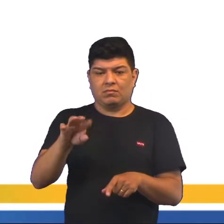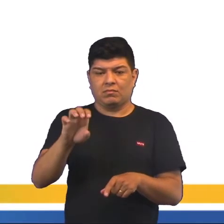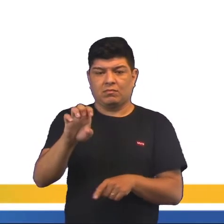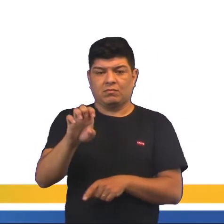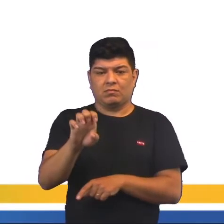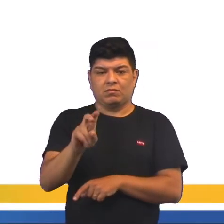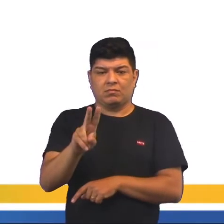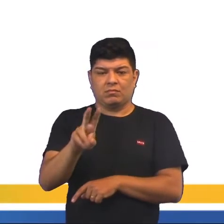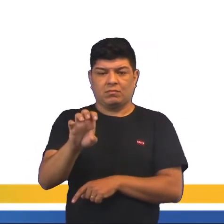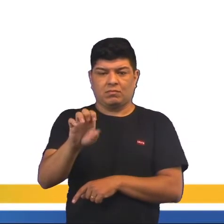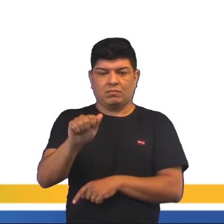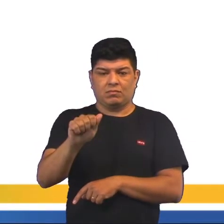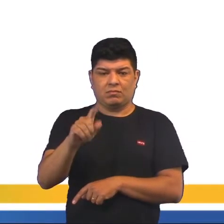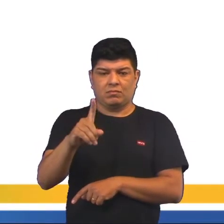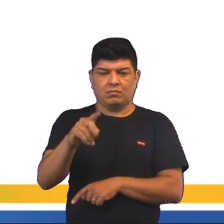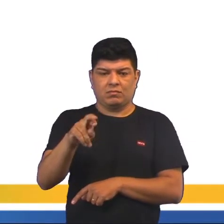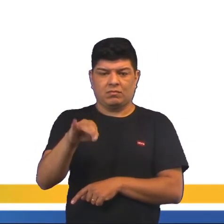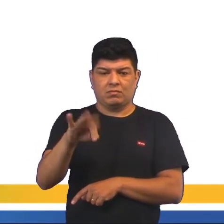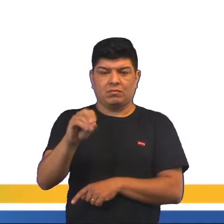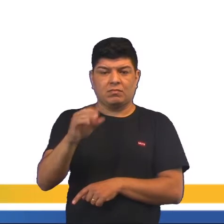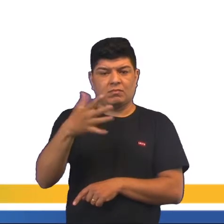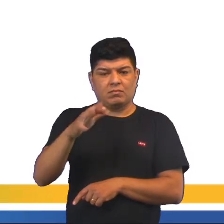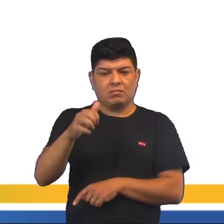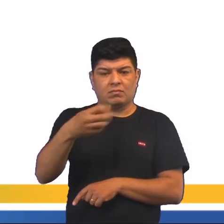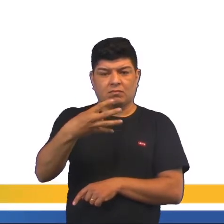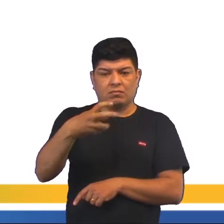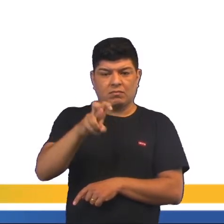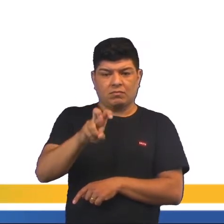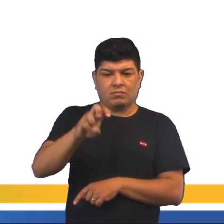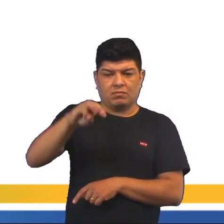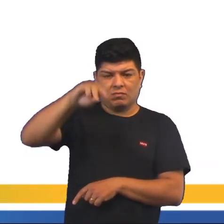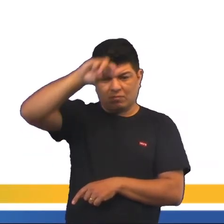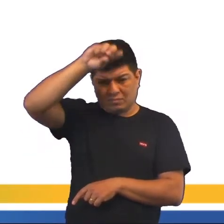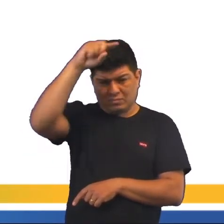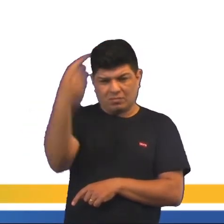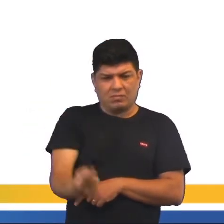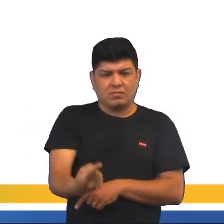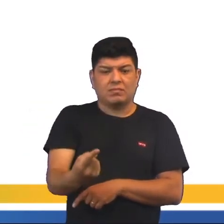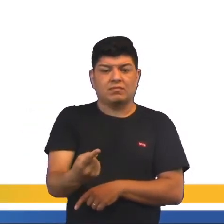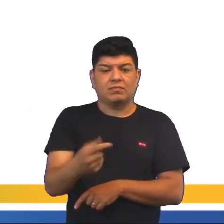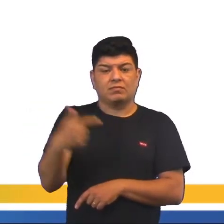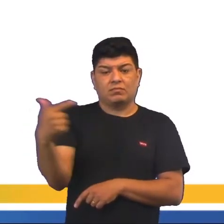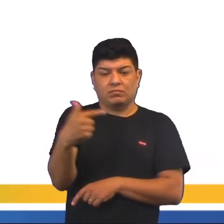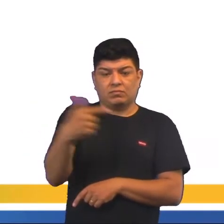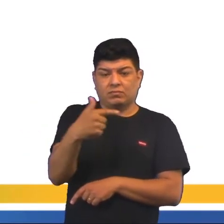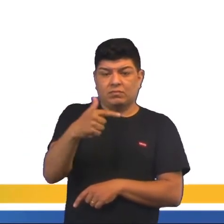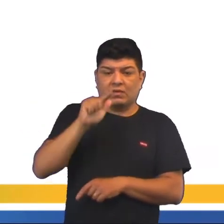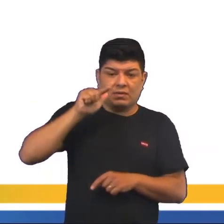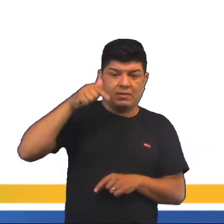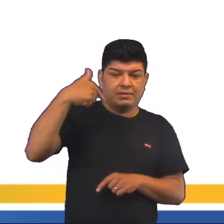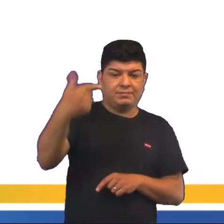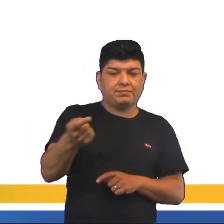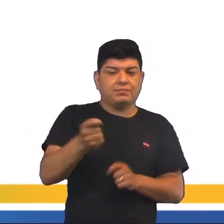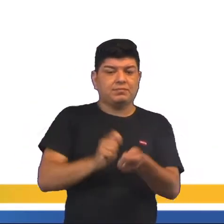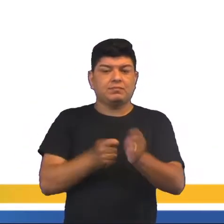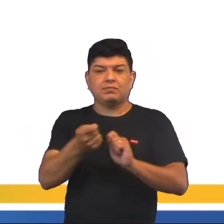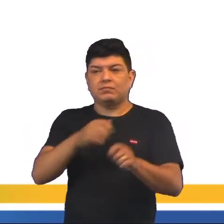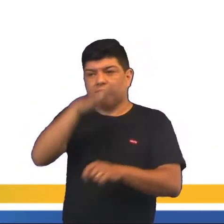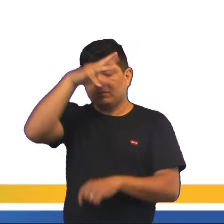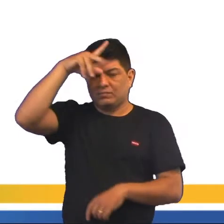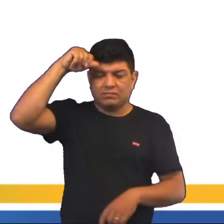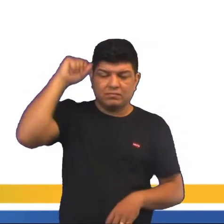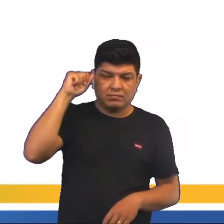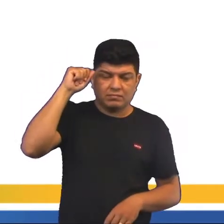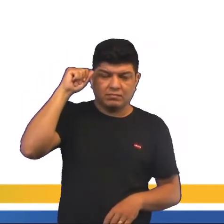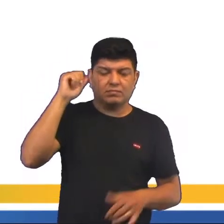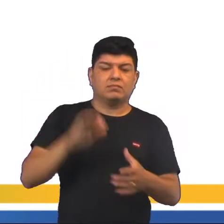Veadeiros. Possui uma área de 45 milhões de hectares, sendo o segundo, depois do domínio amazônico, em